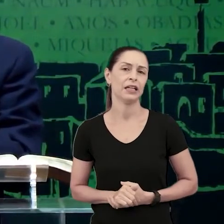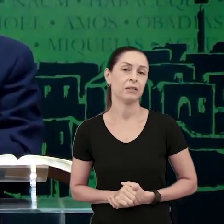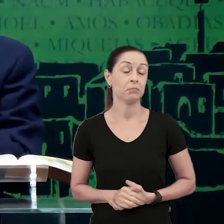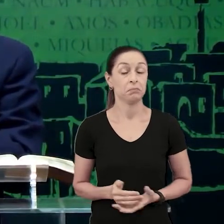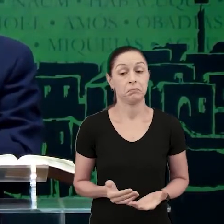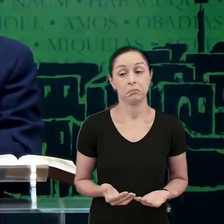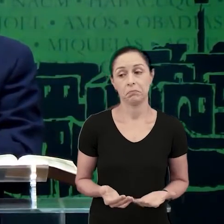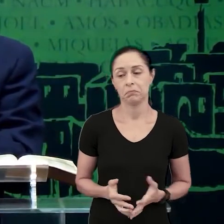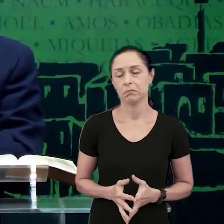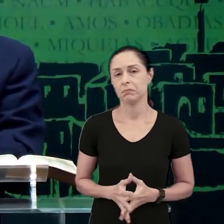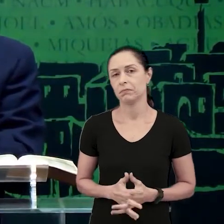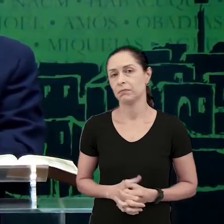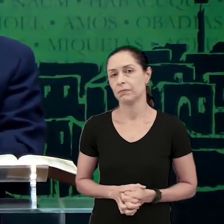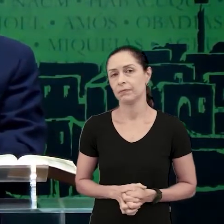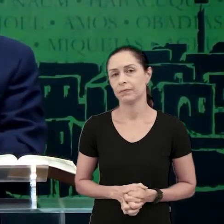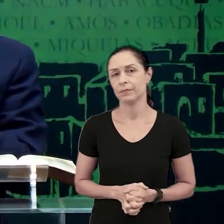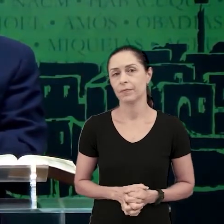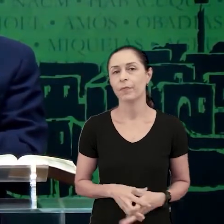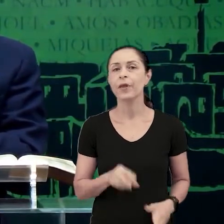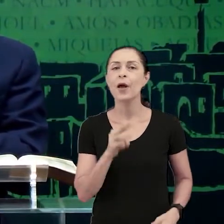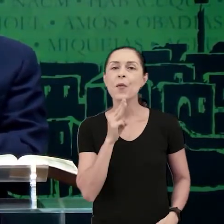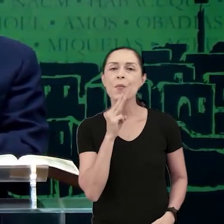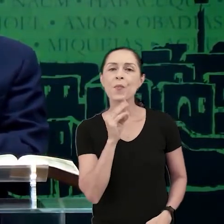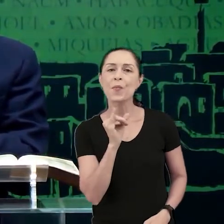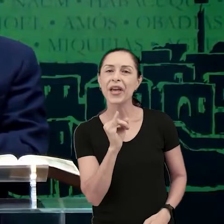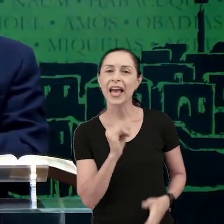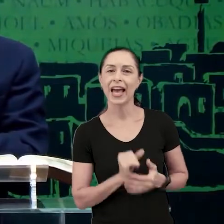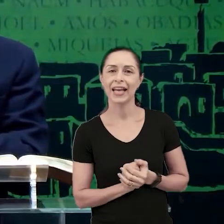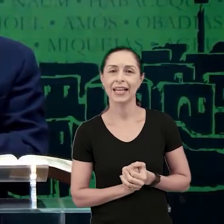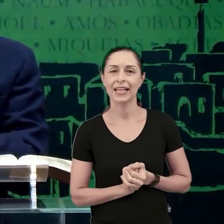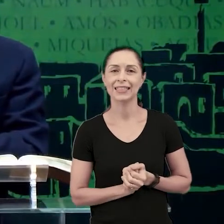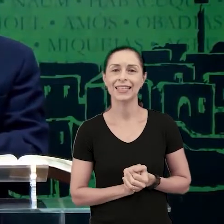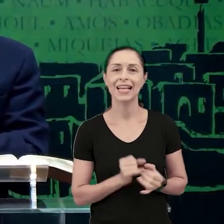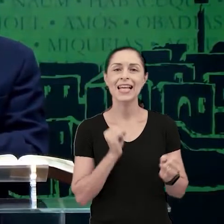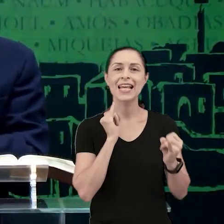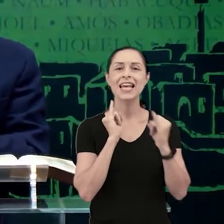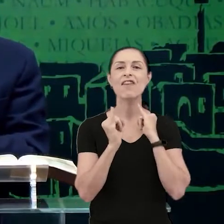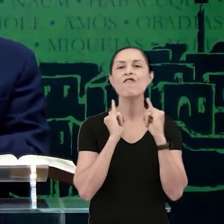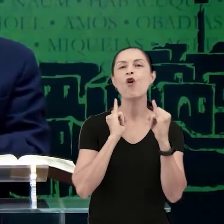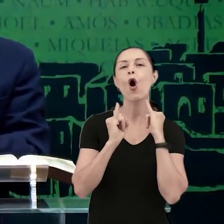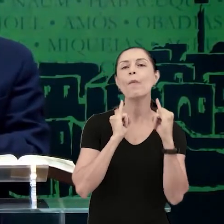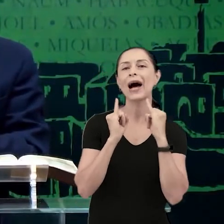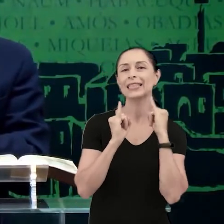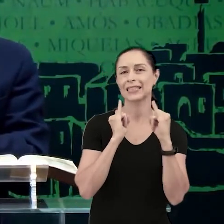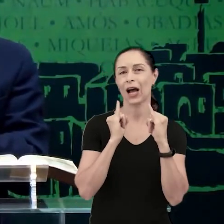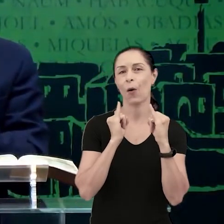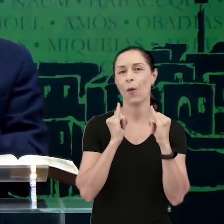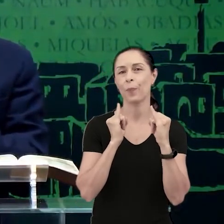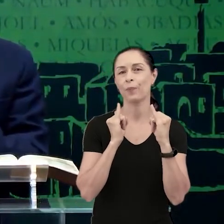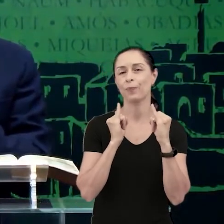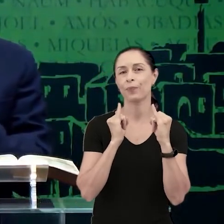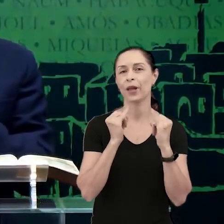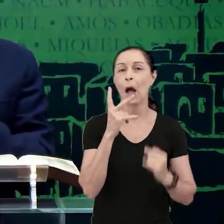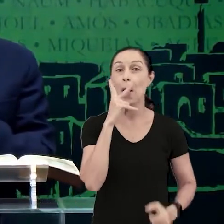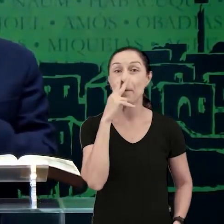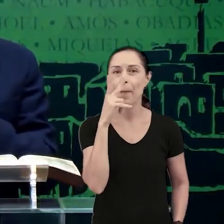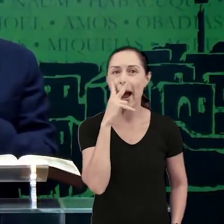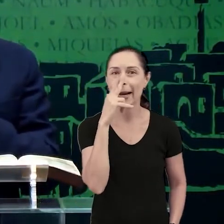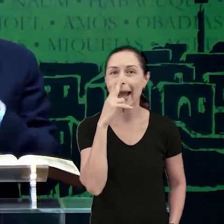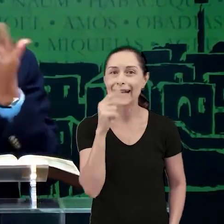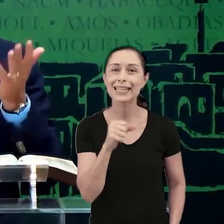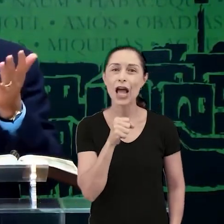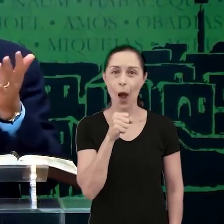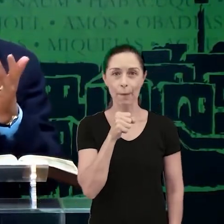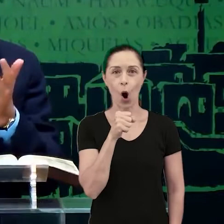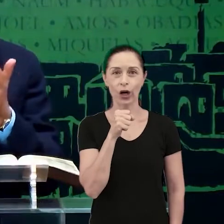Pois é, parece que Oséias é articulista de Veja, de Isto É, de Folha de São Paulo, de Estadão de